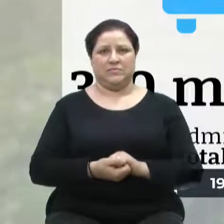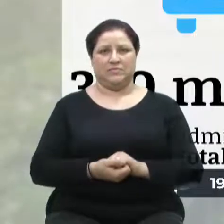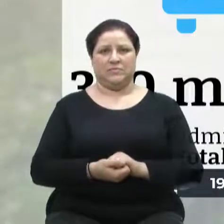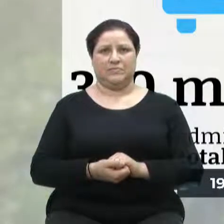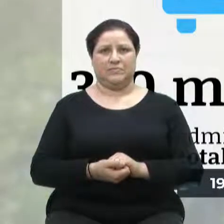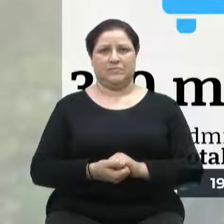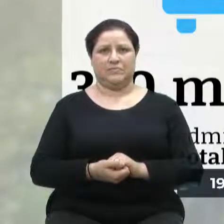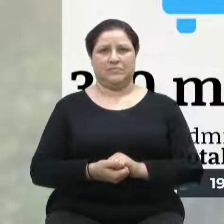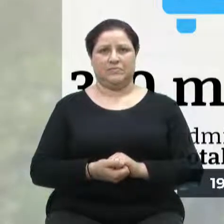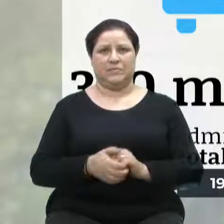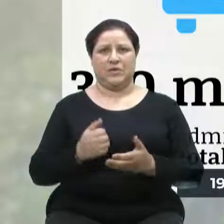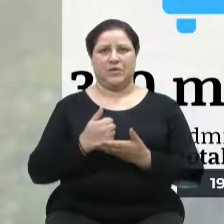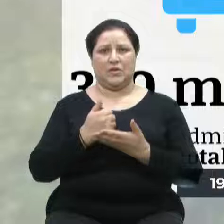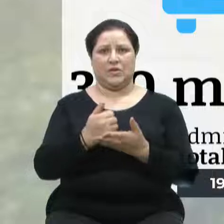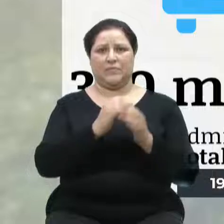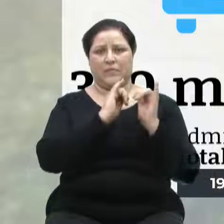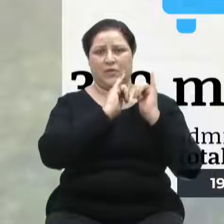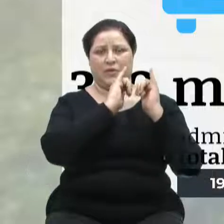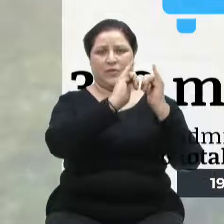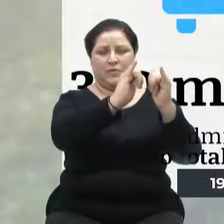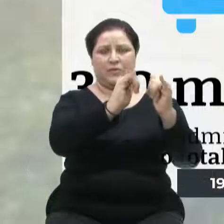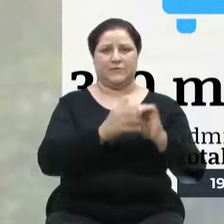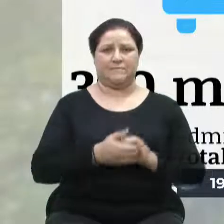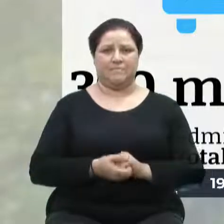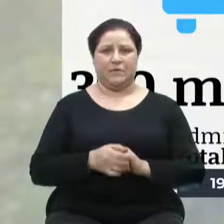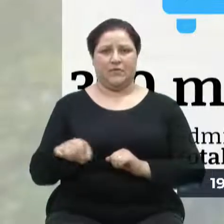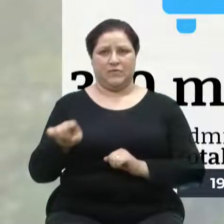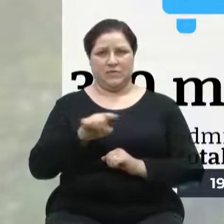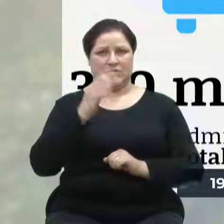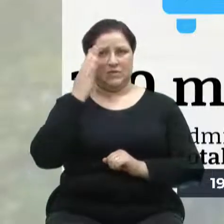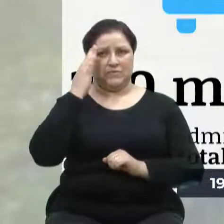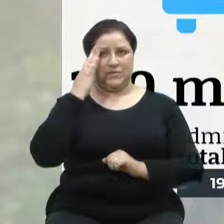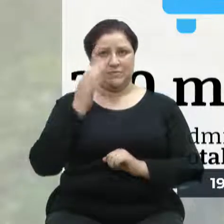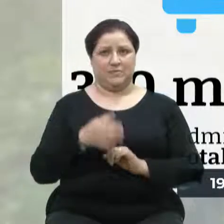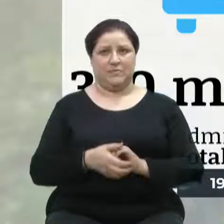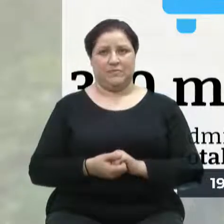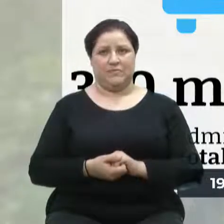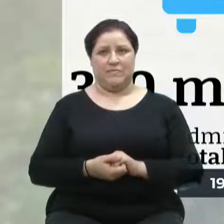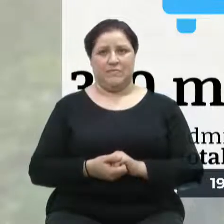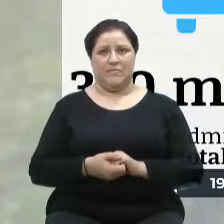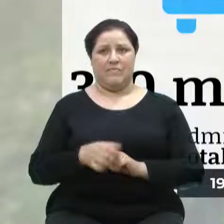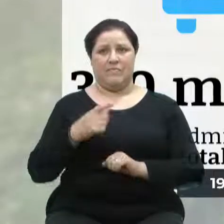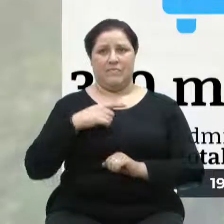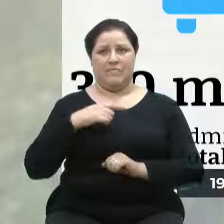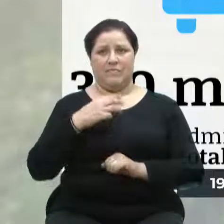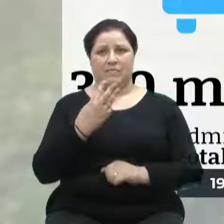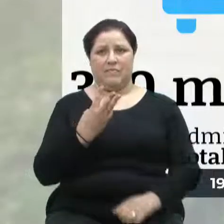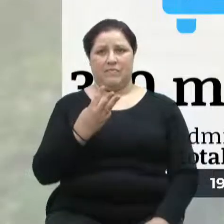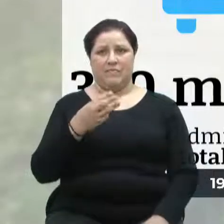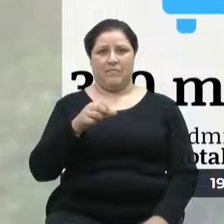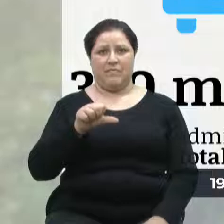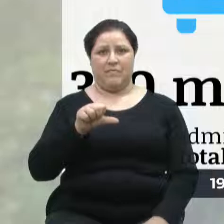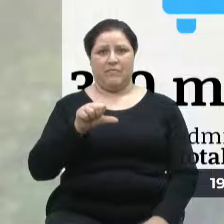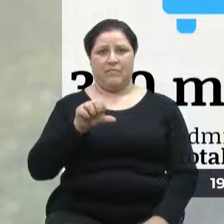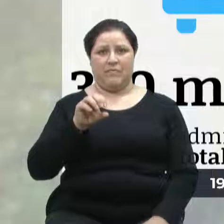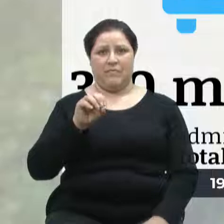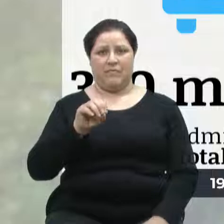O nosso transporte público, para que vocês tenham uma ideia, são 390